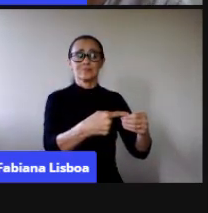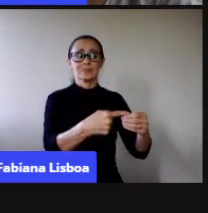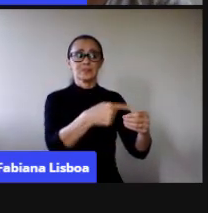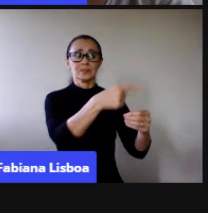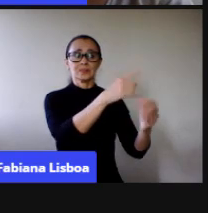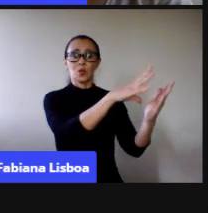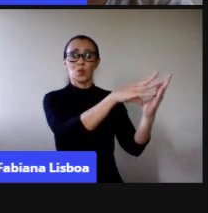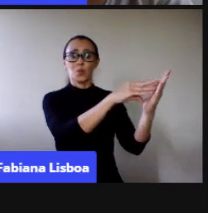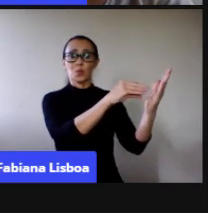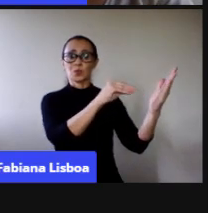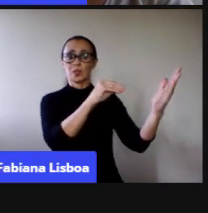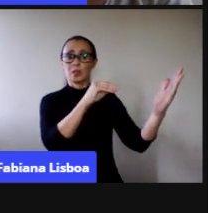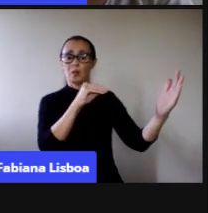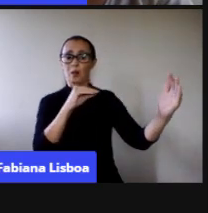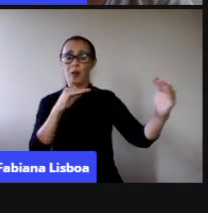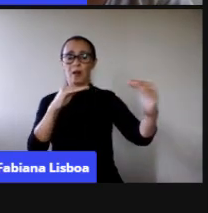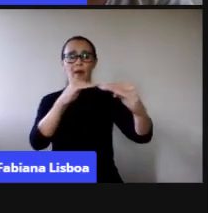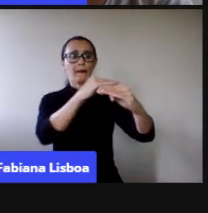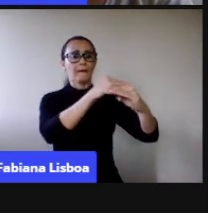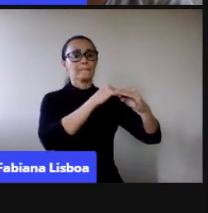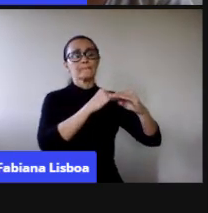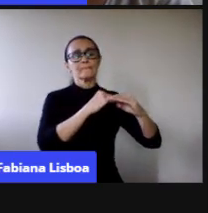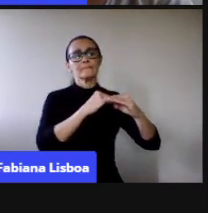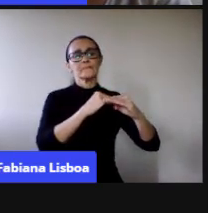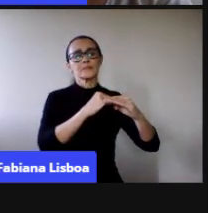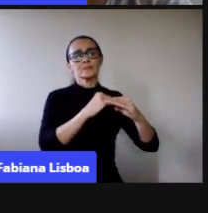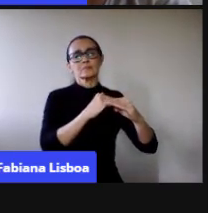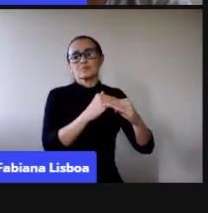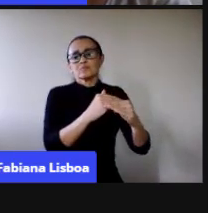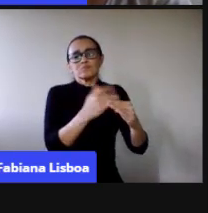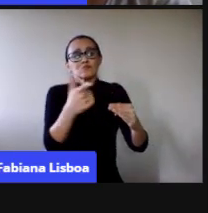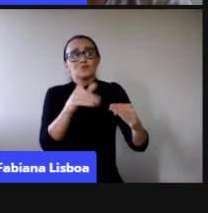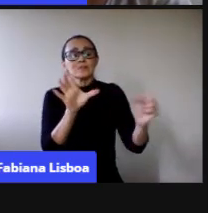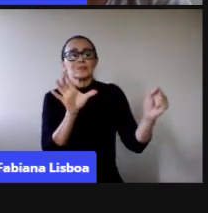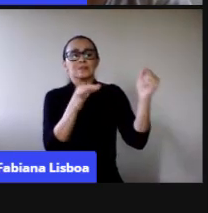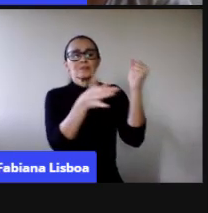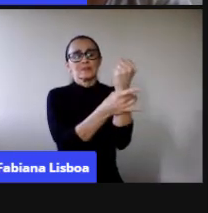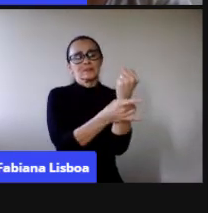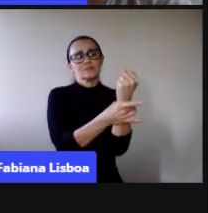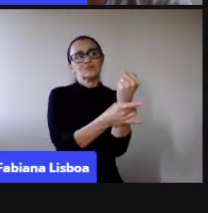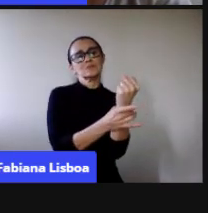nada que garante a diferença a esses povos, né?